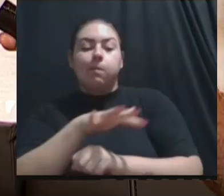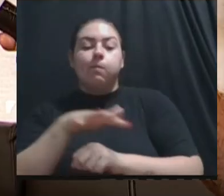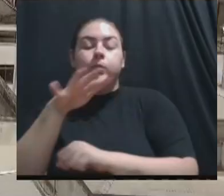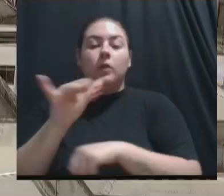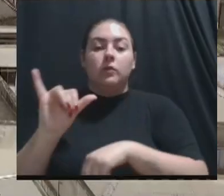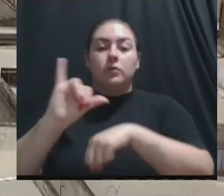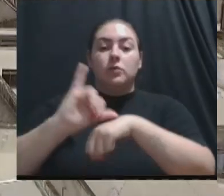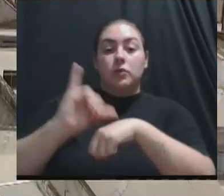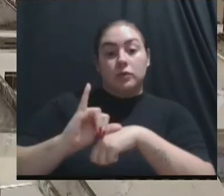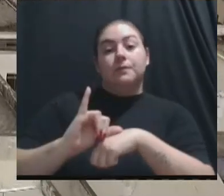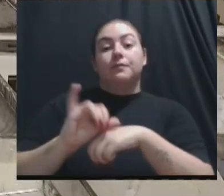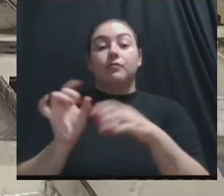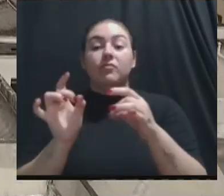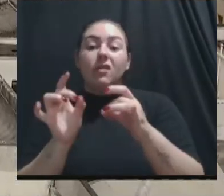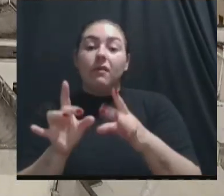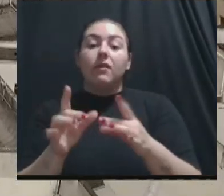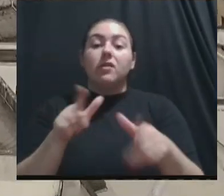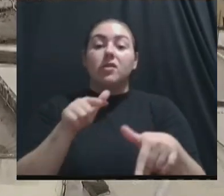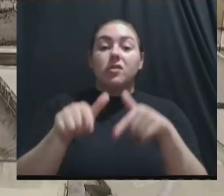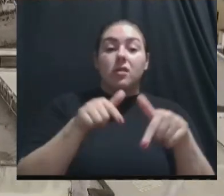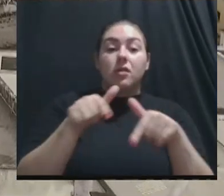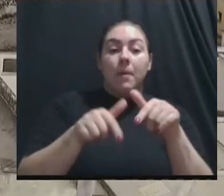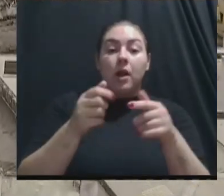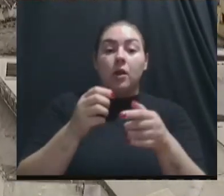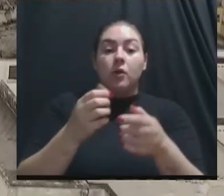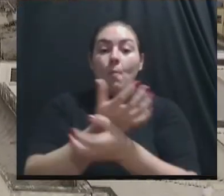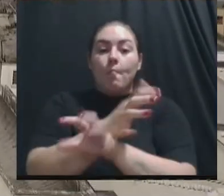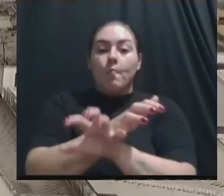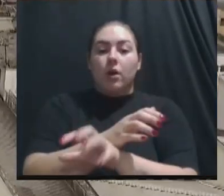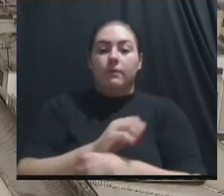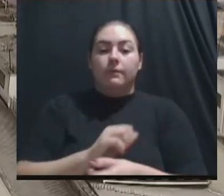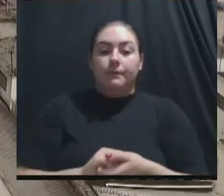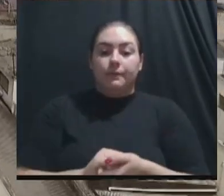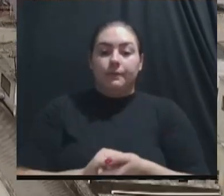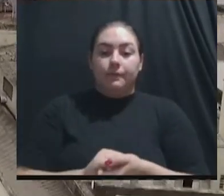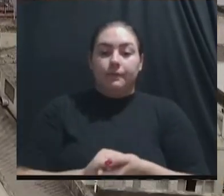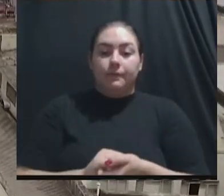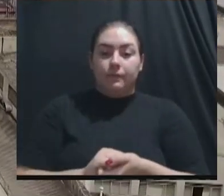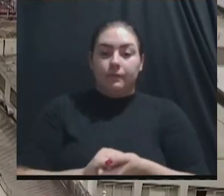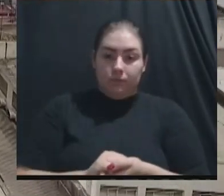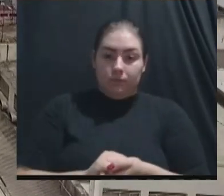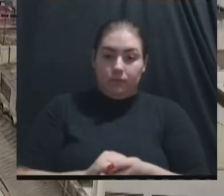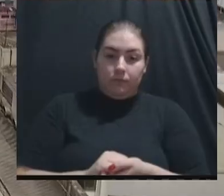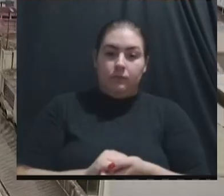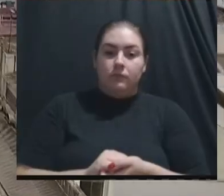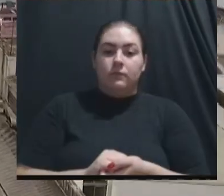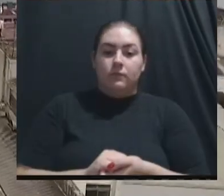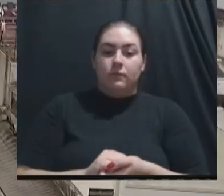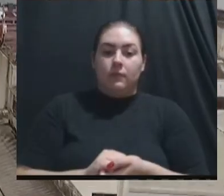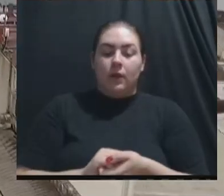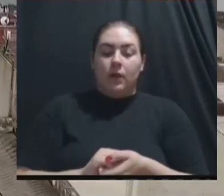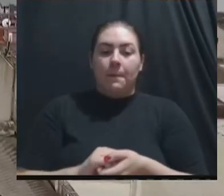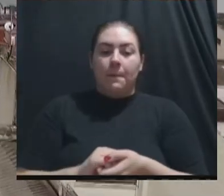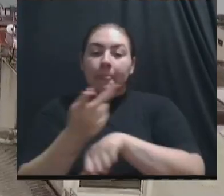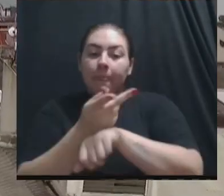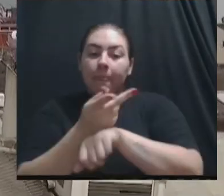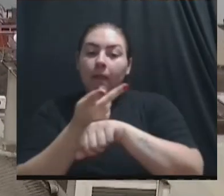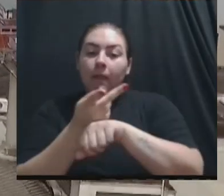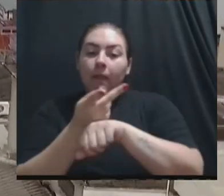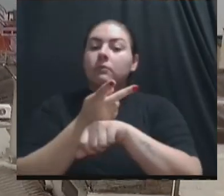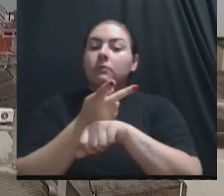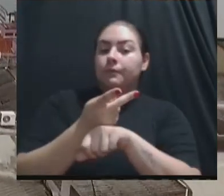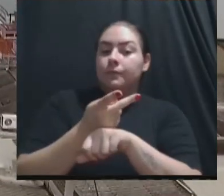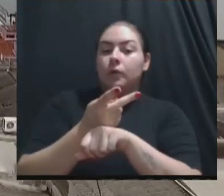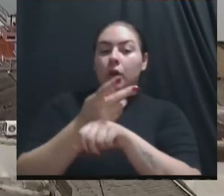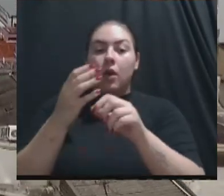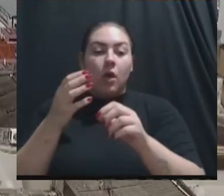um desvaziamento. A iniciativa busca estimular a ocupação, a revitalização e a atração de novos